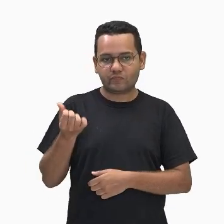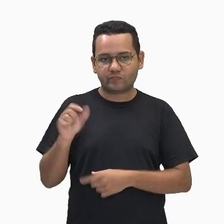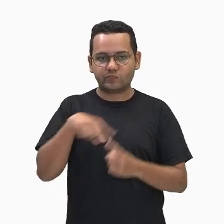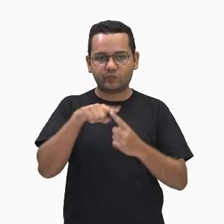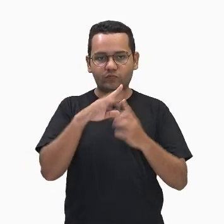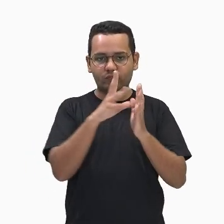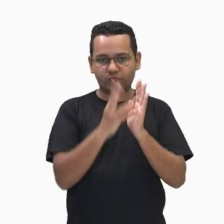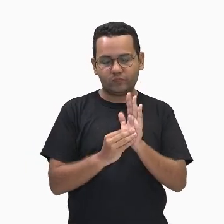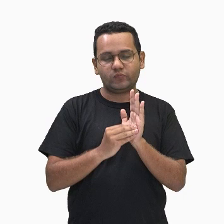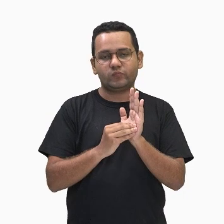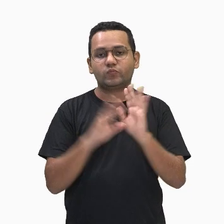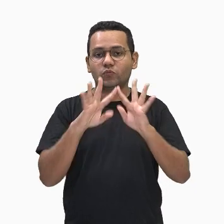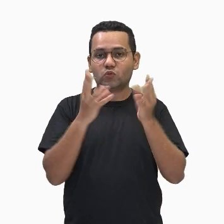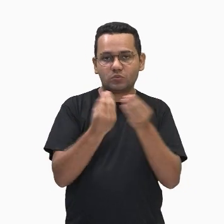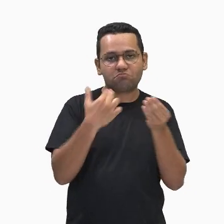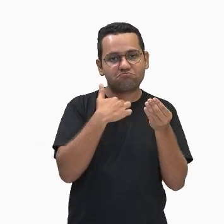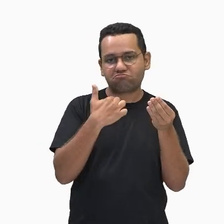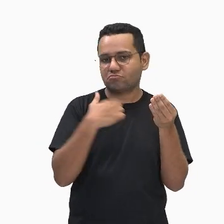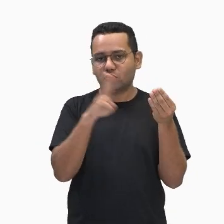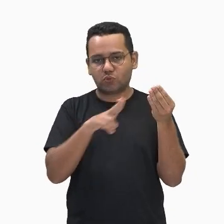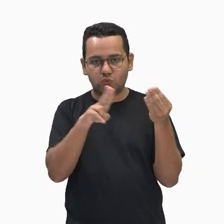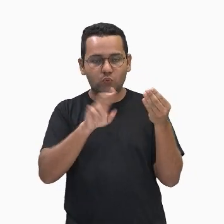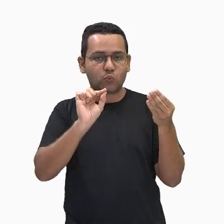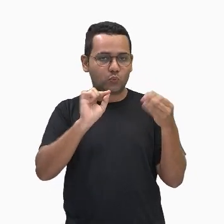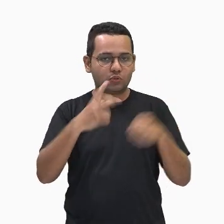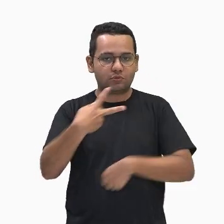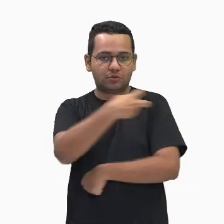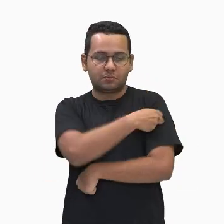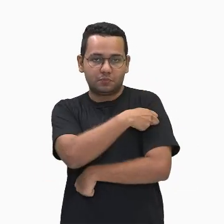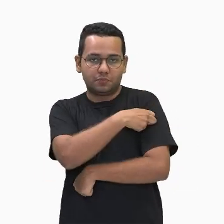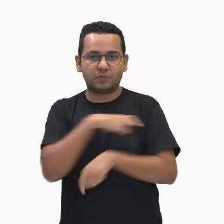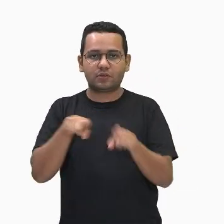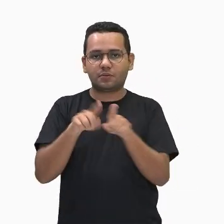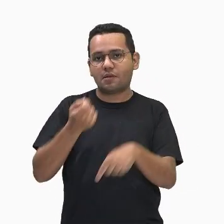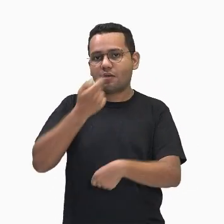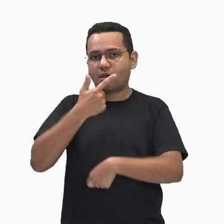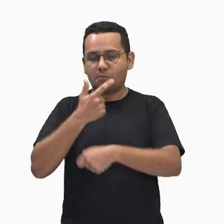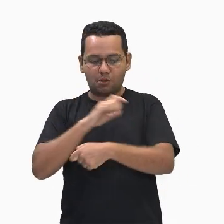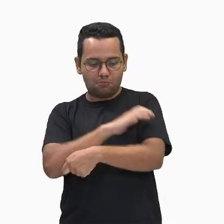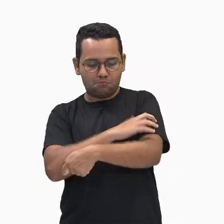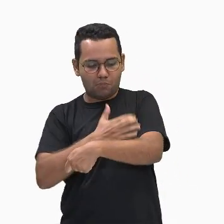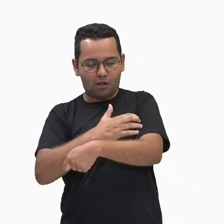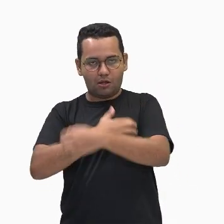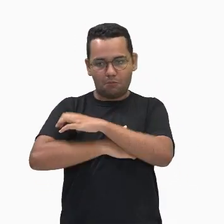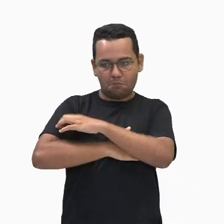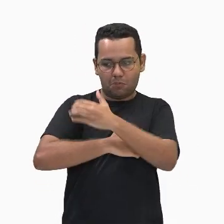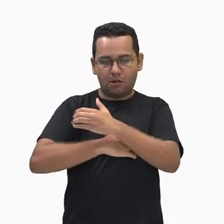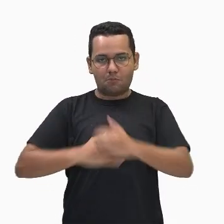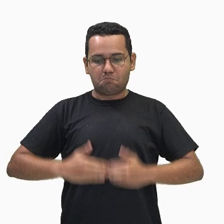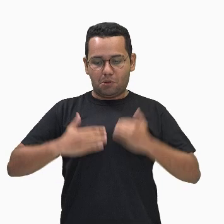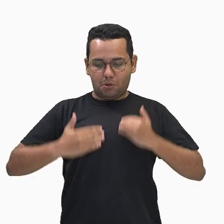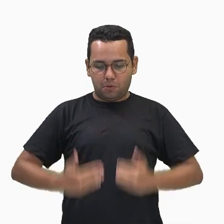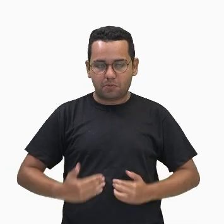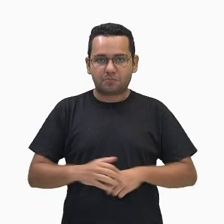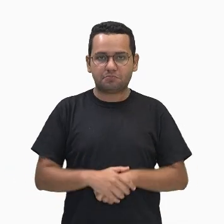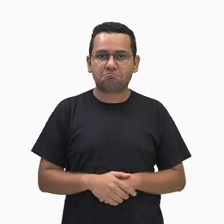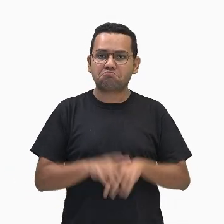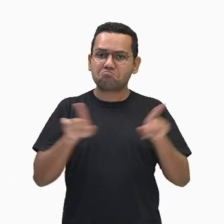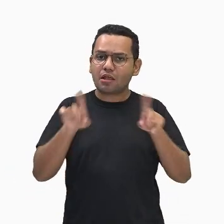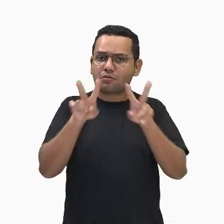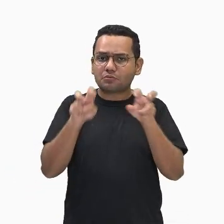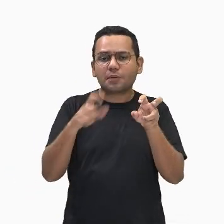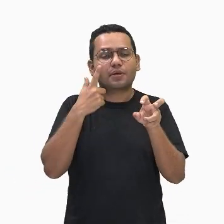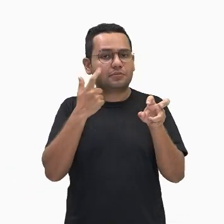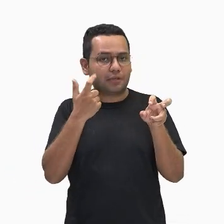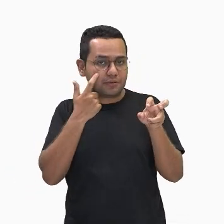Substâncias proibidas, doping e anabolizantes. É isso mesmo, né? É um conteúdo bacana, né? Para